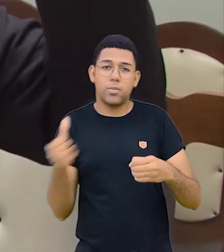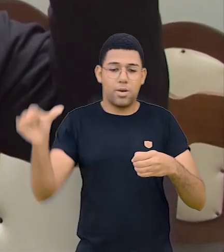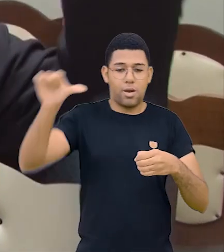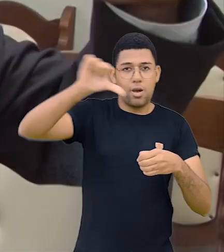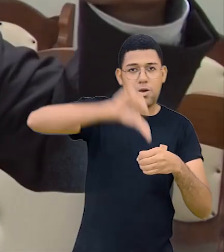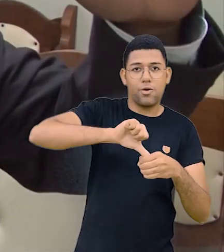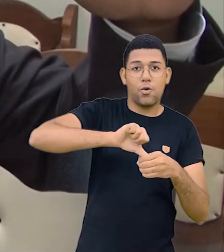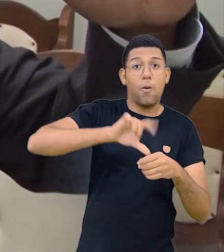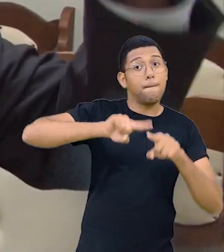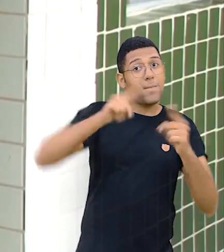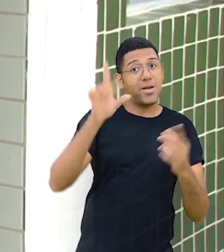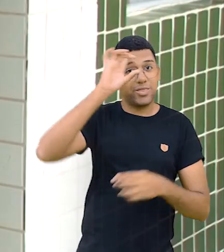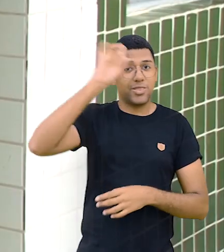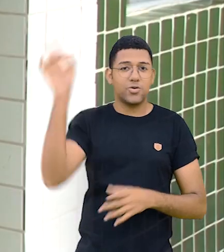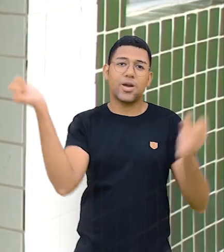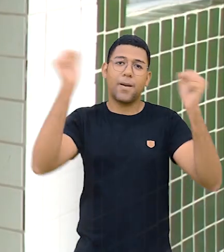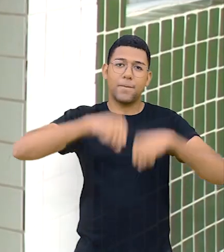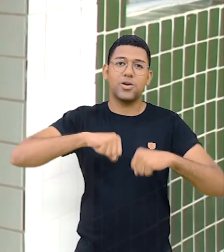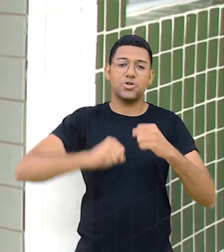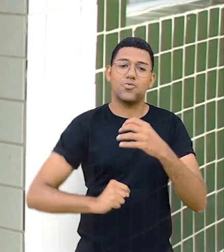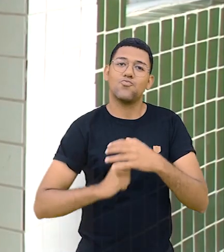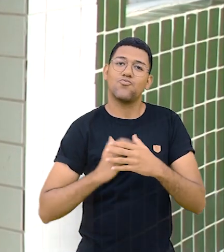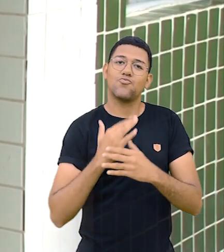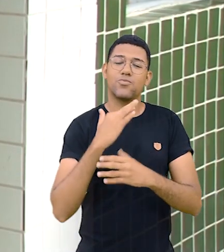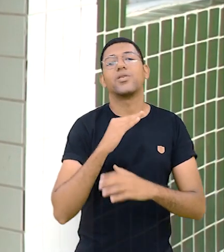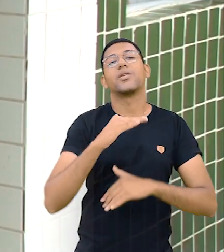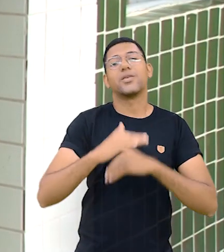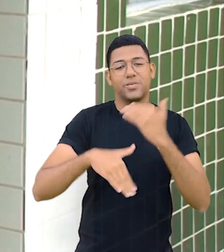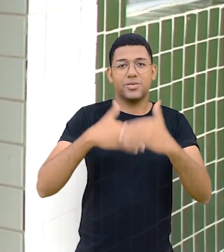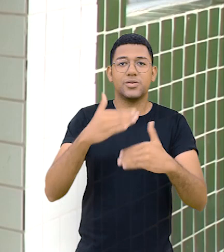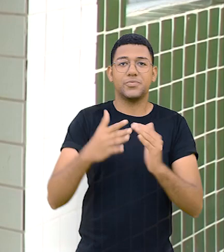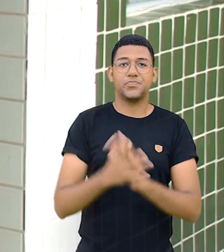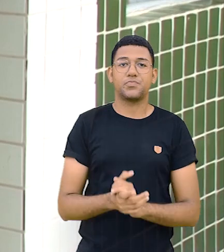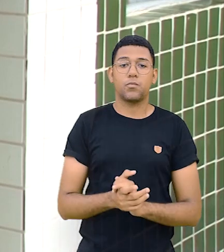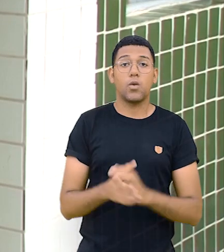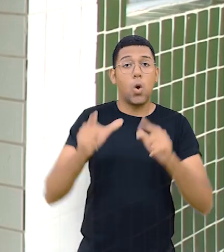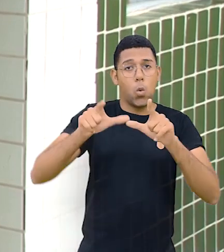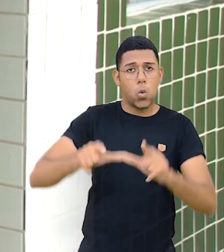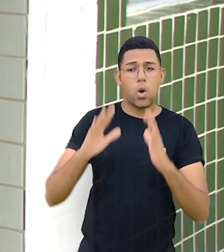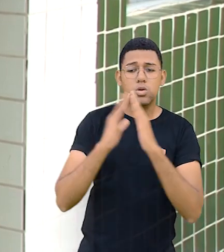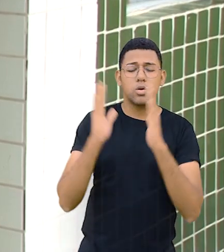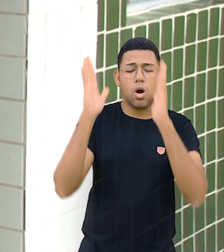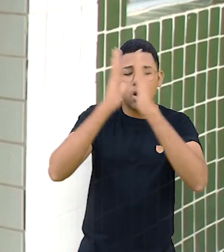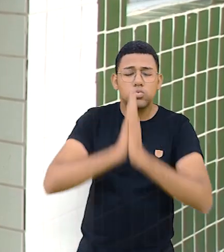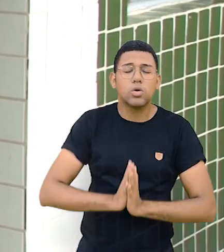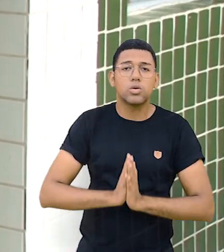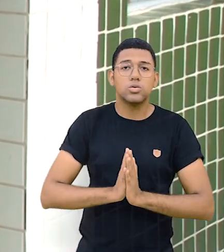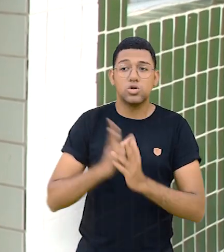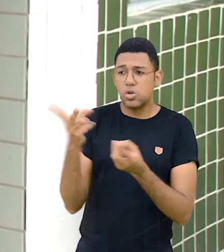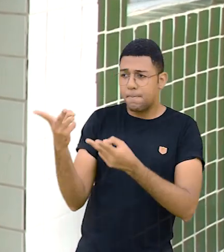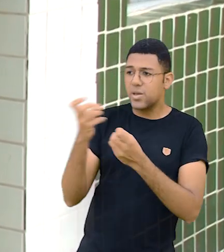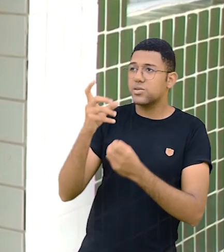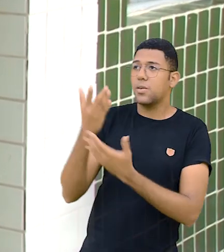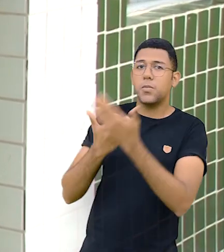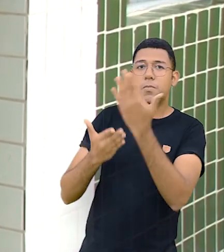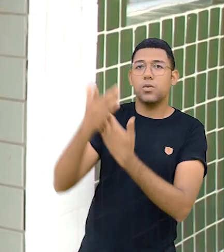Deus deu crescimento. Uma casa de oração aqui para esta localidade, e nós vemos nisto a mão de Deus